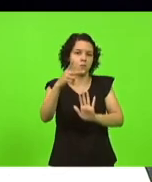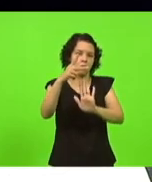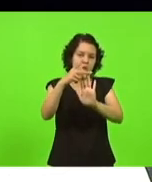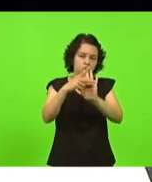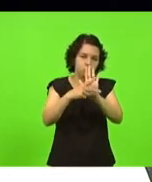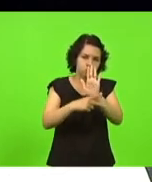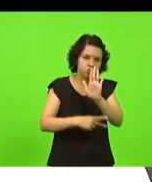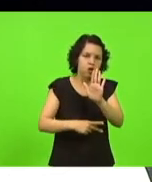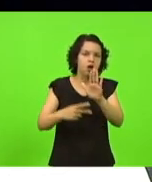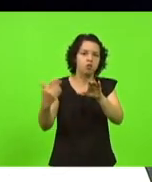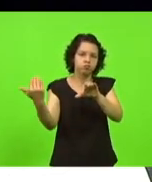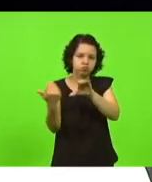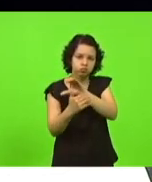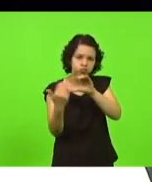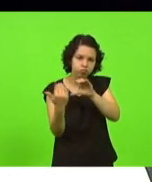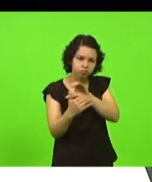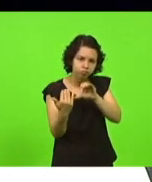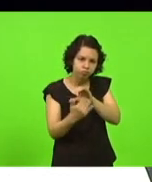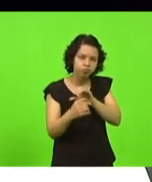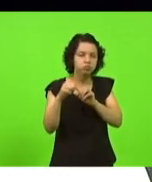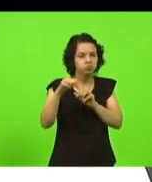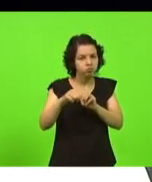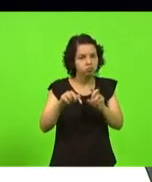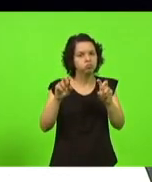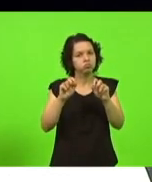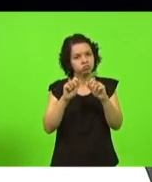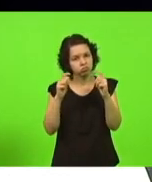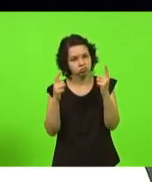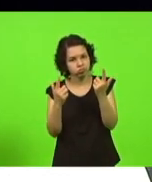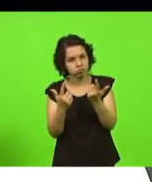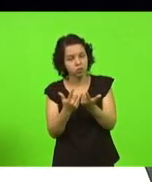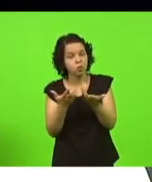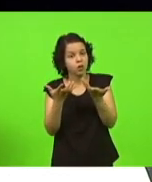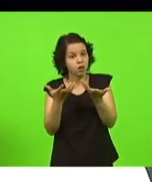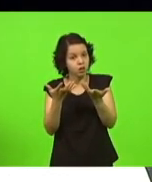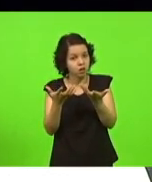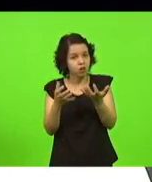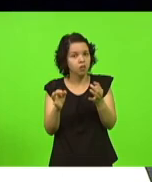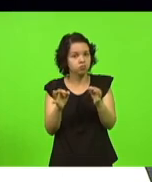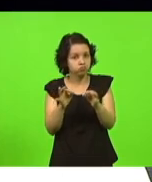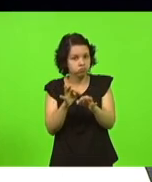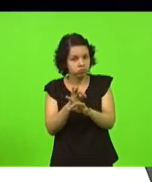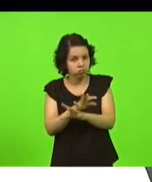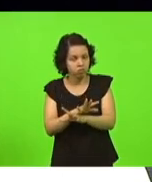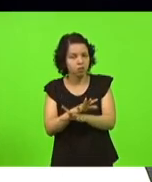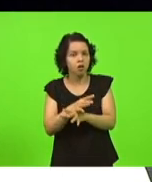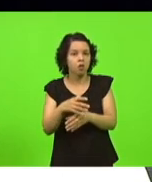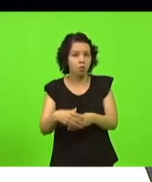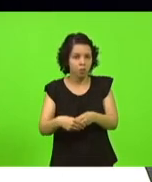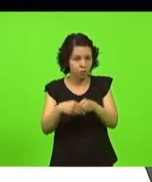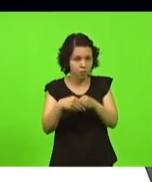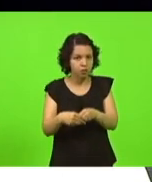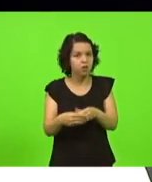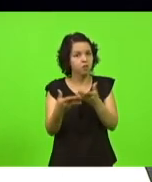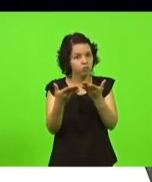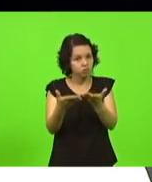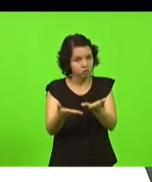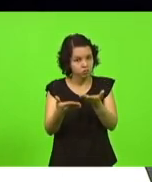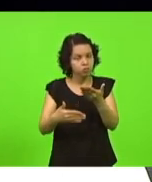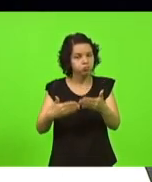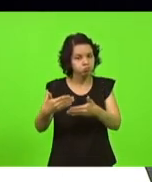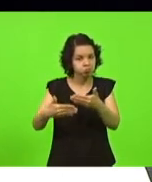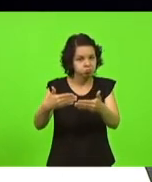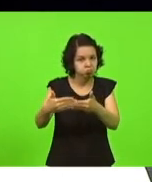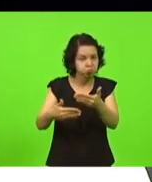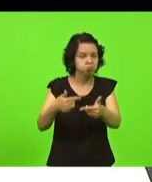foram enviados. Então, eu gostaria, presidente, para encerrar, de lhe cumprimentar pela condução dos trabalhos, seja